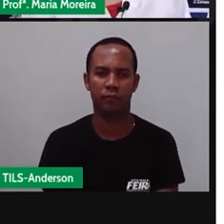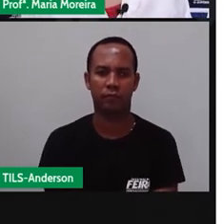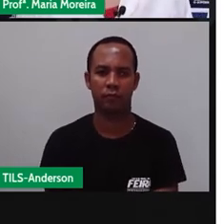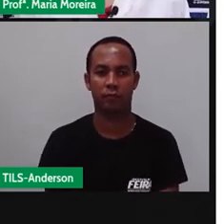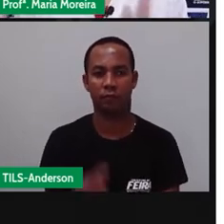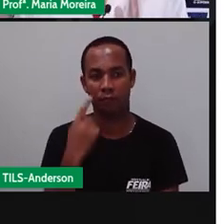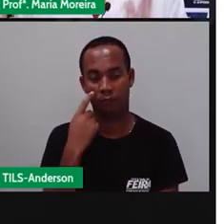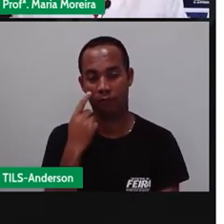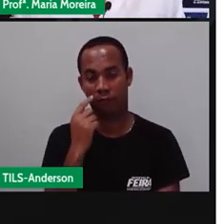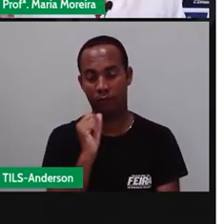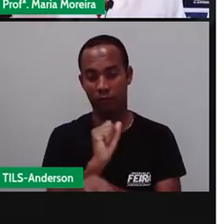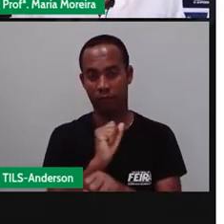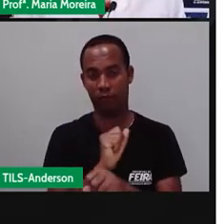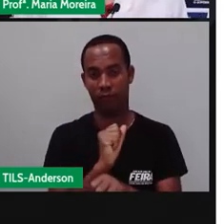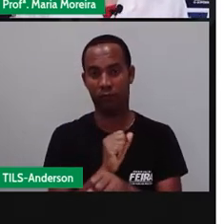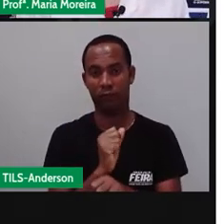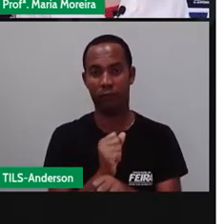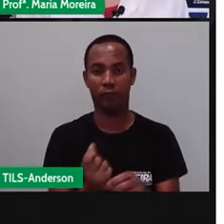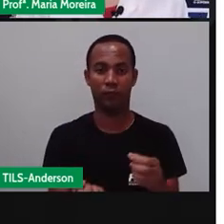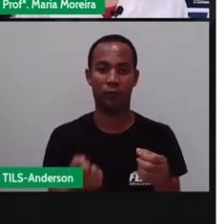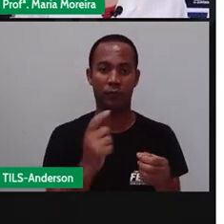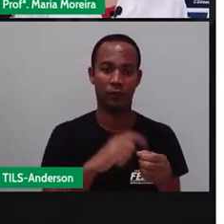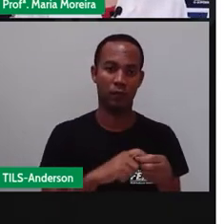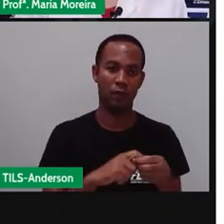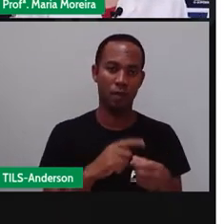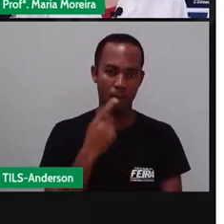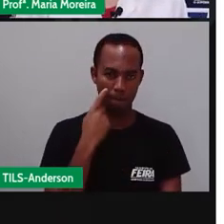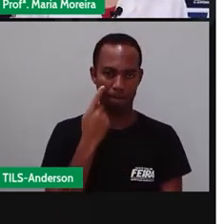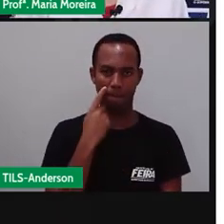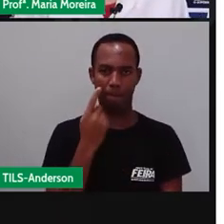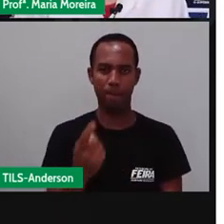senão a gente vai até o final da aula. E depois é só voltar nessa